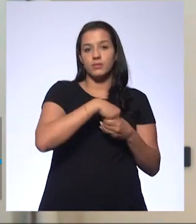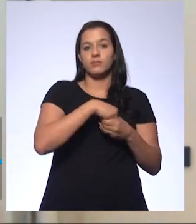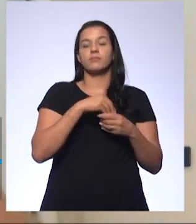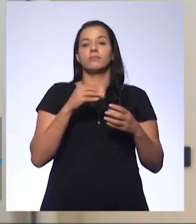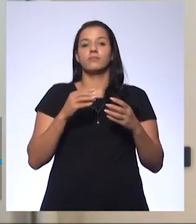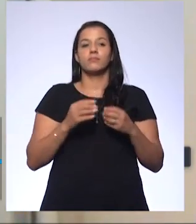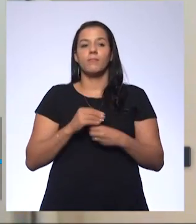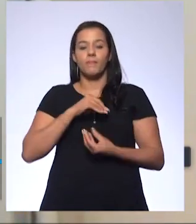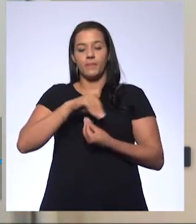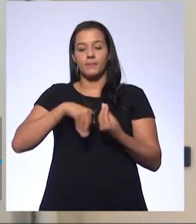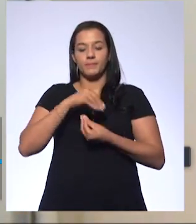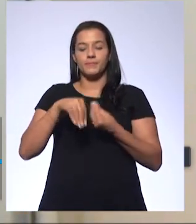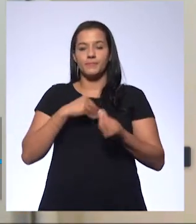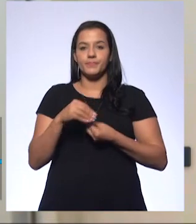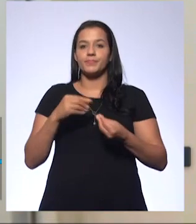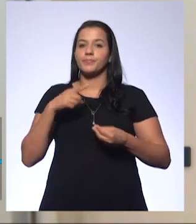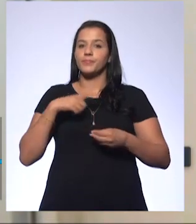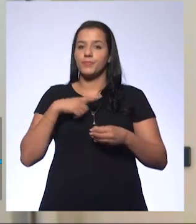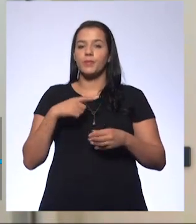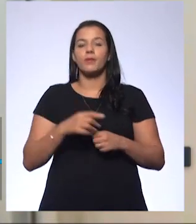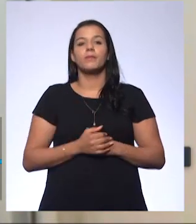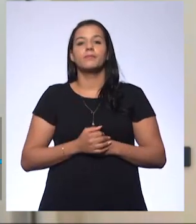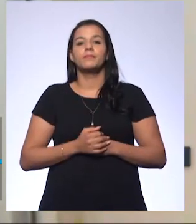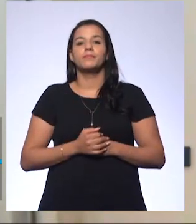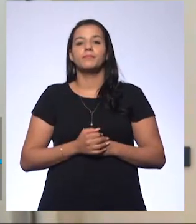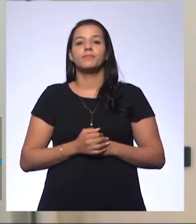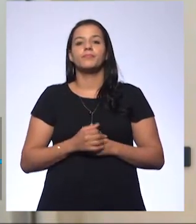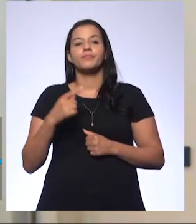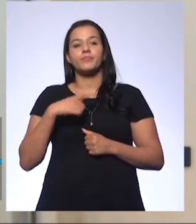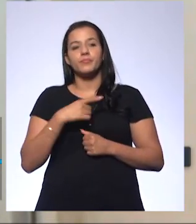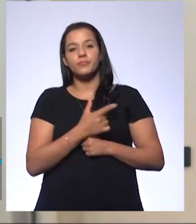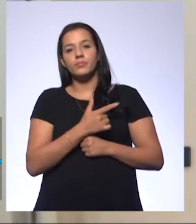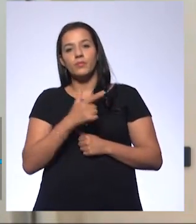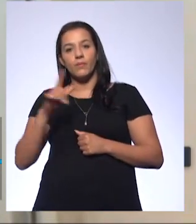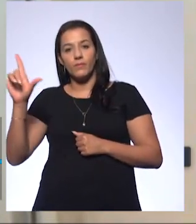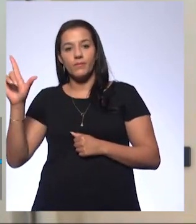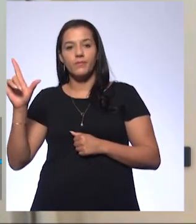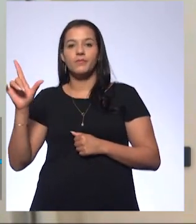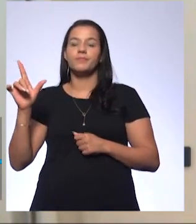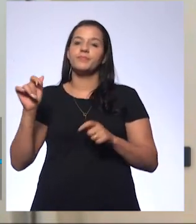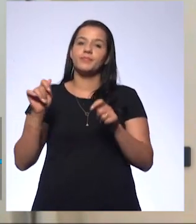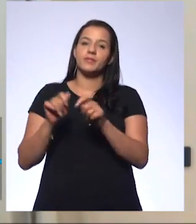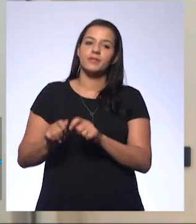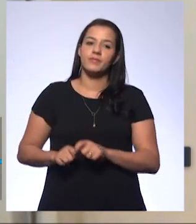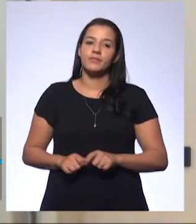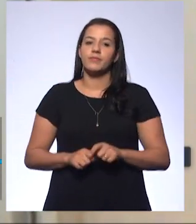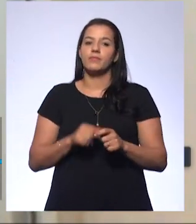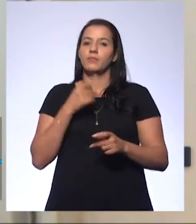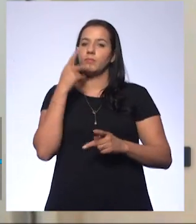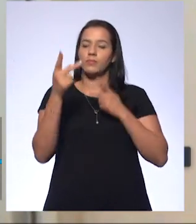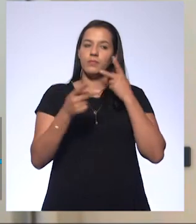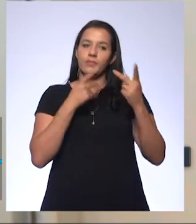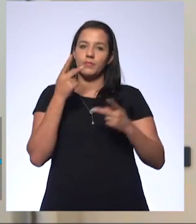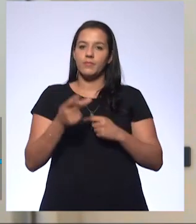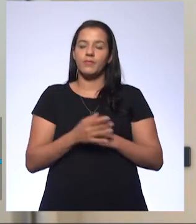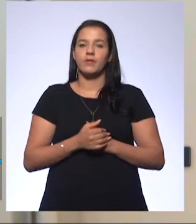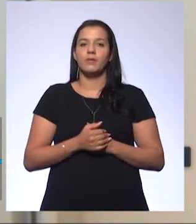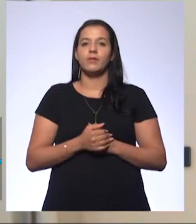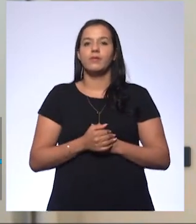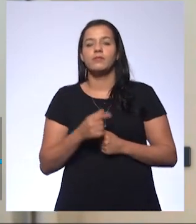sais. E aí, quando eles recebem a energia na queima, eles vão emitir a luz